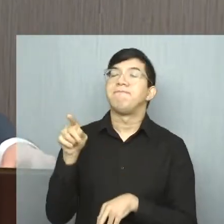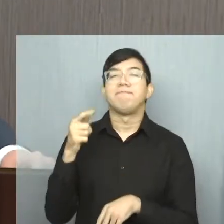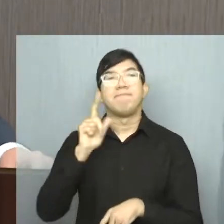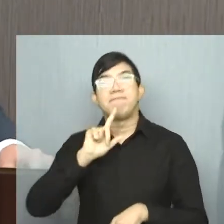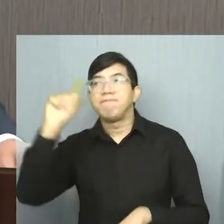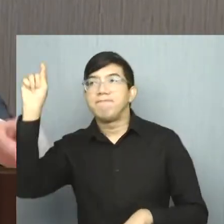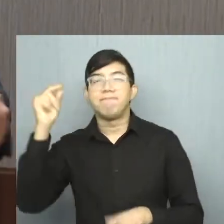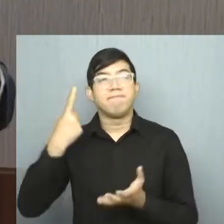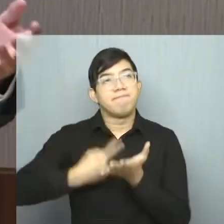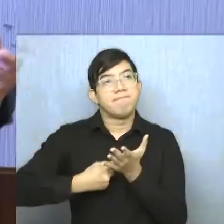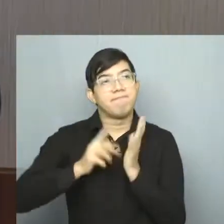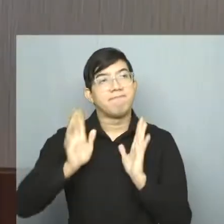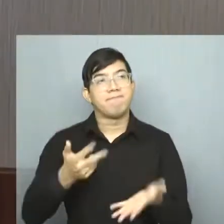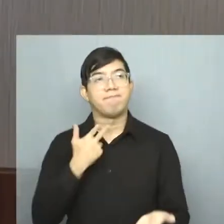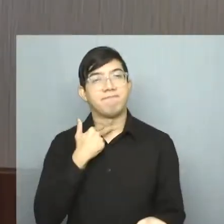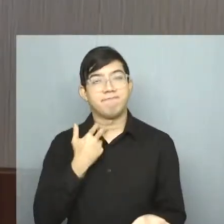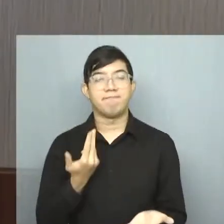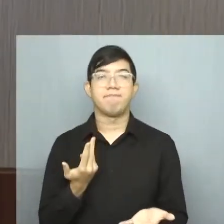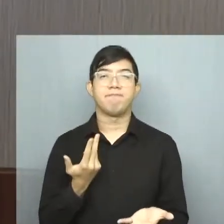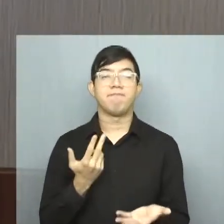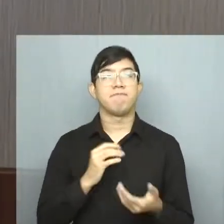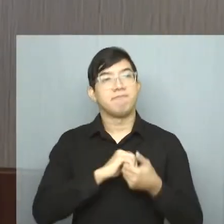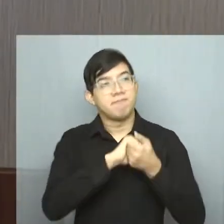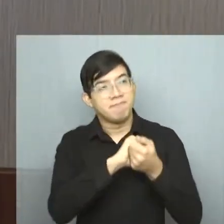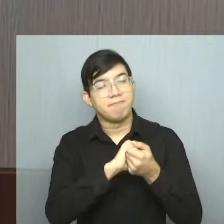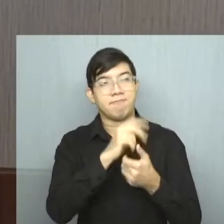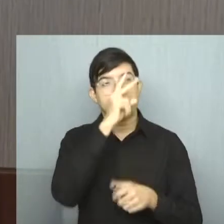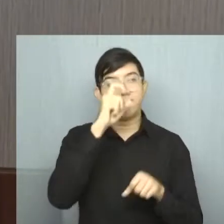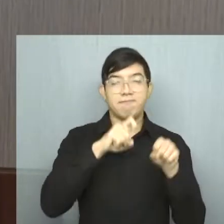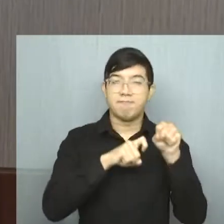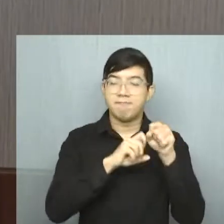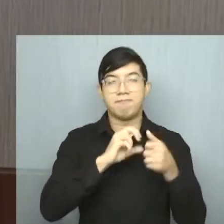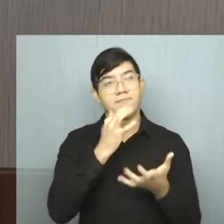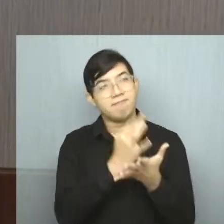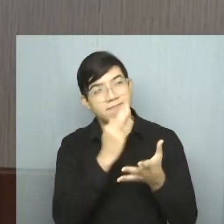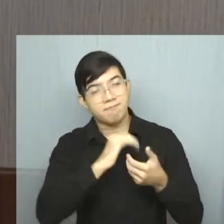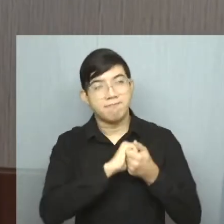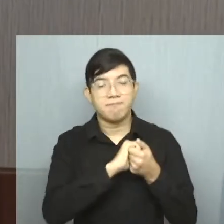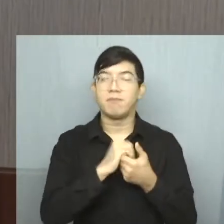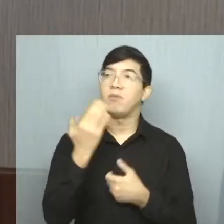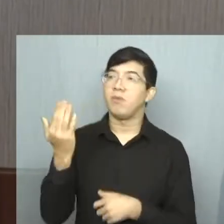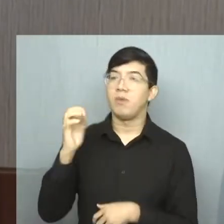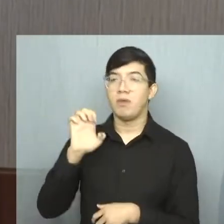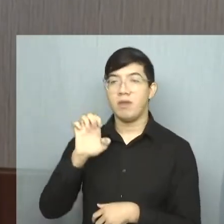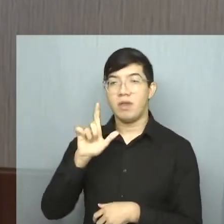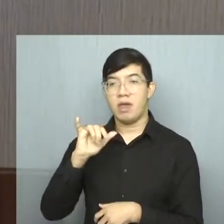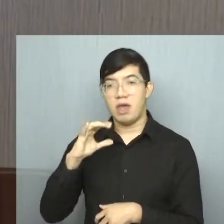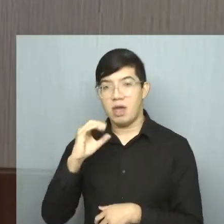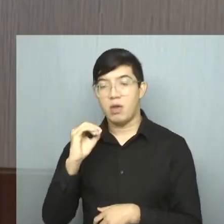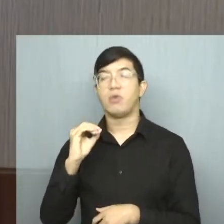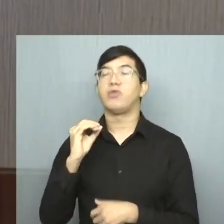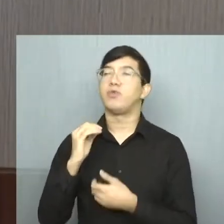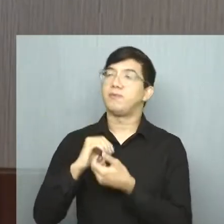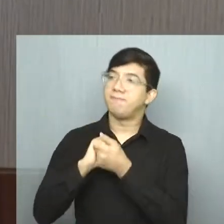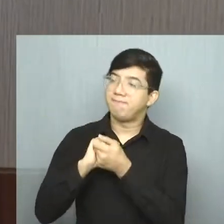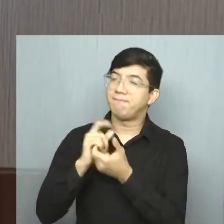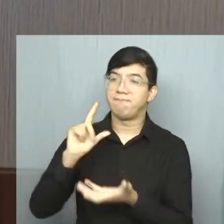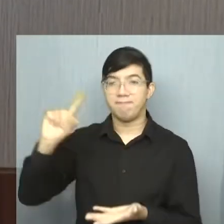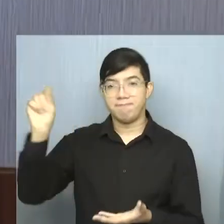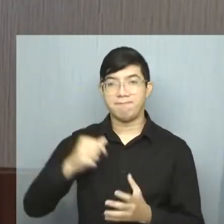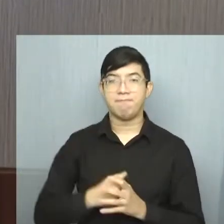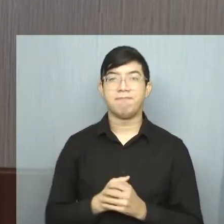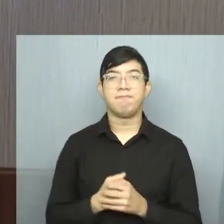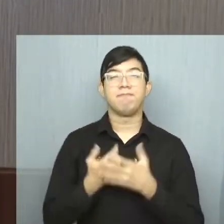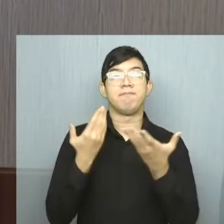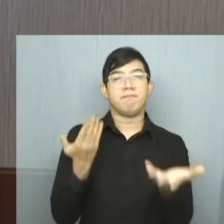o Roberto, o Sarto, que não está presente, e o Elcio, que teve que sair. Também quero cumprimentar aqui a nossa coordenadora